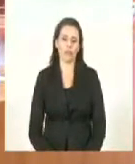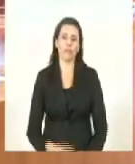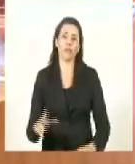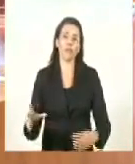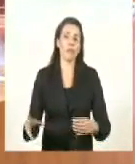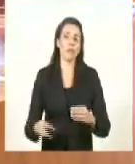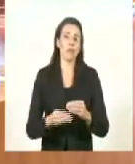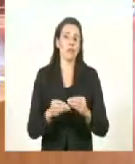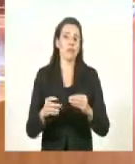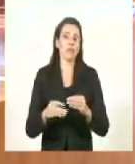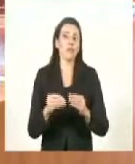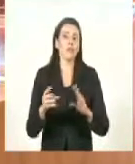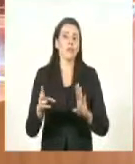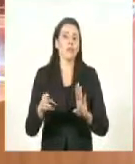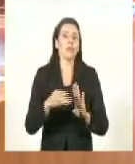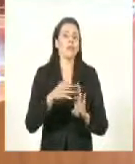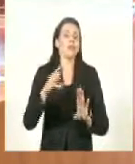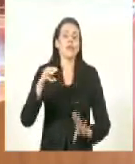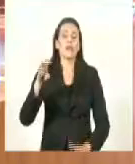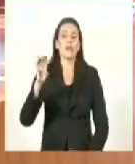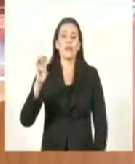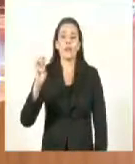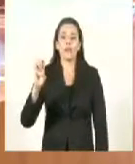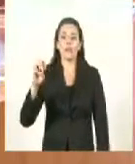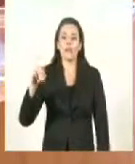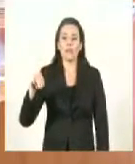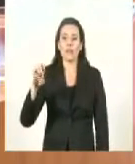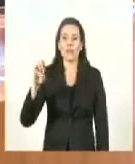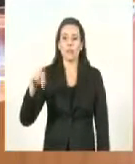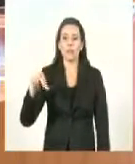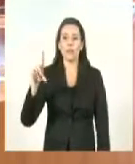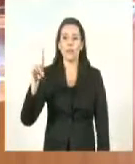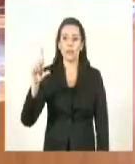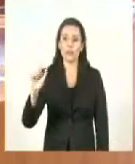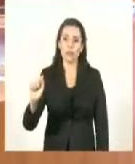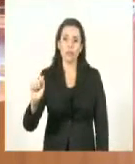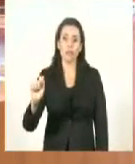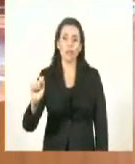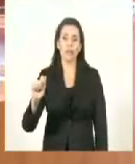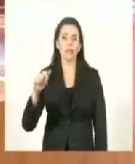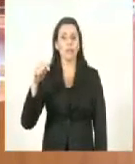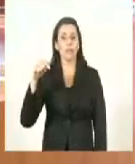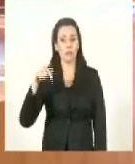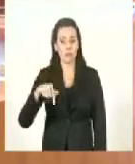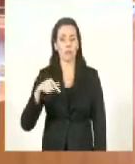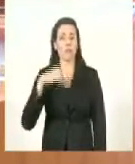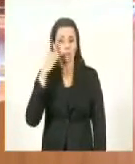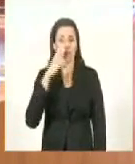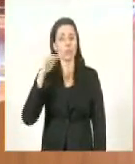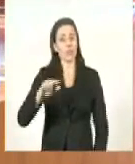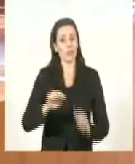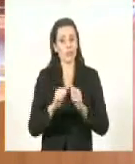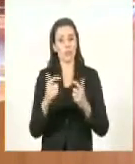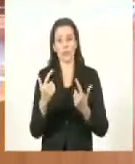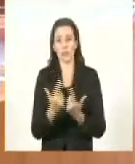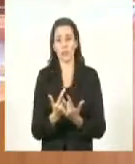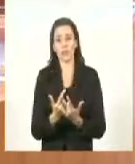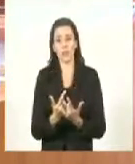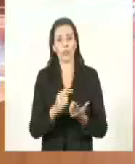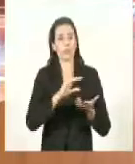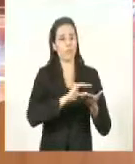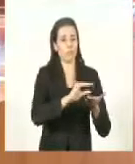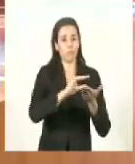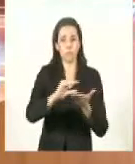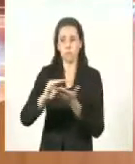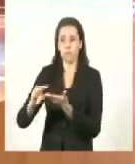parlamentares. Atendido como nunca antes na história, para tantos deputados, independente da sua coloração política.